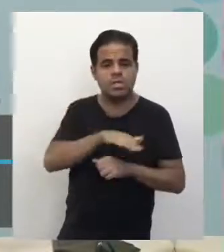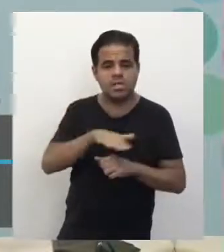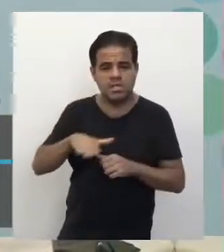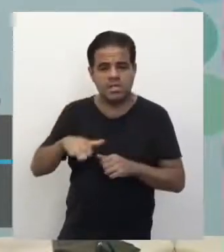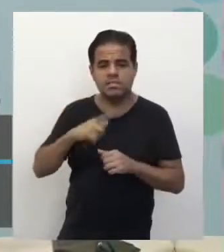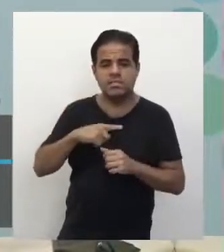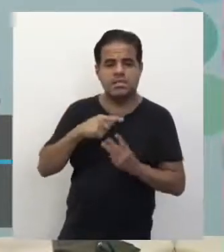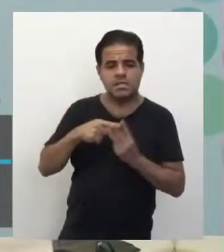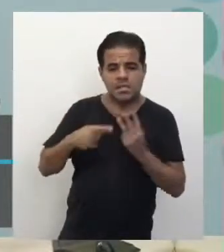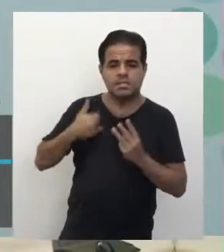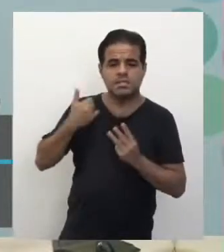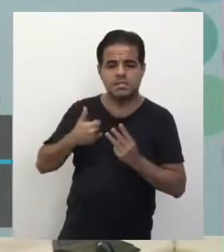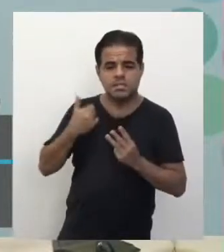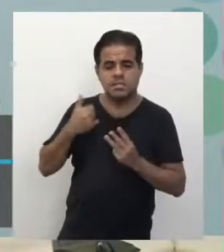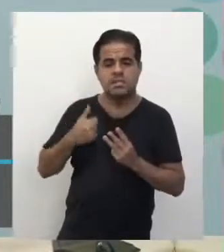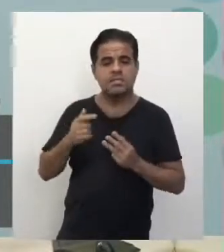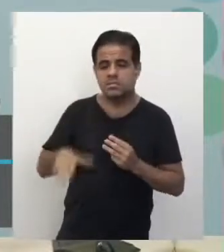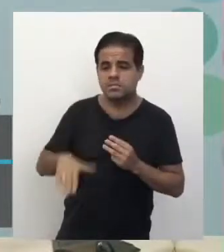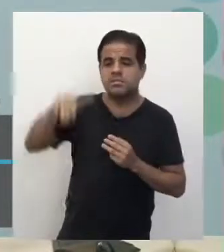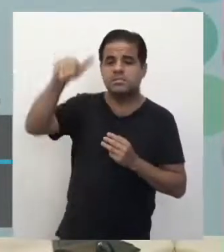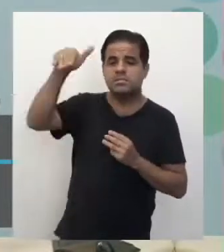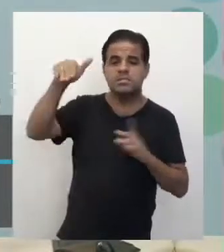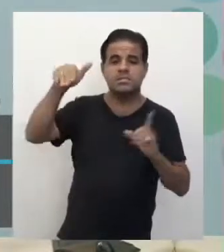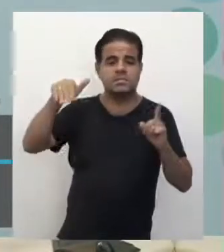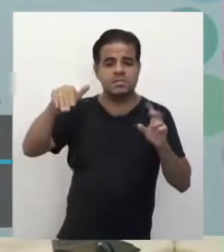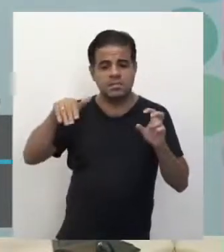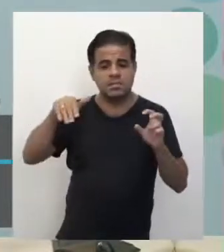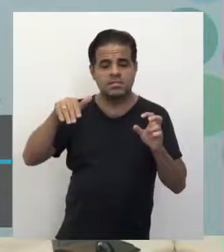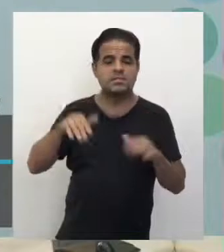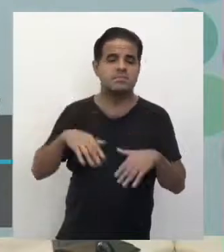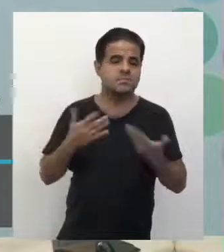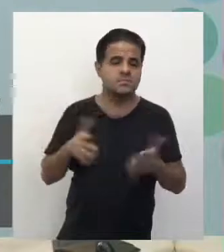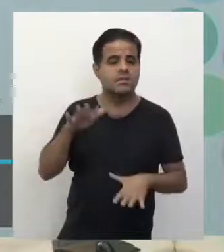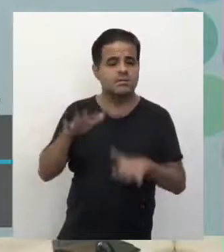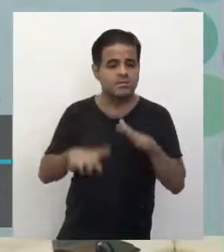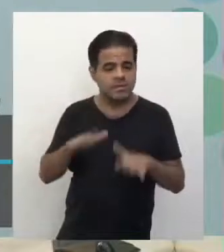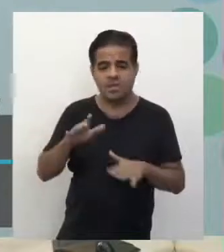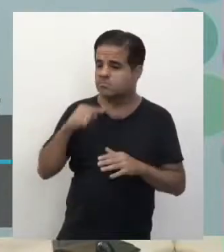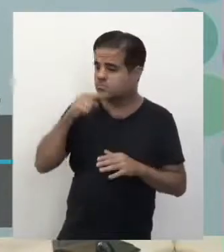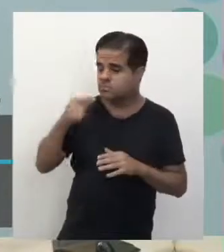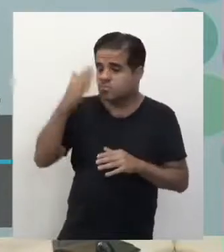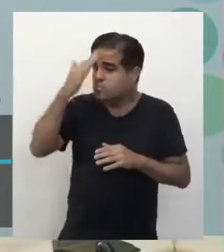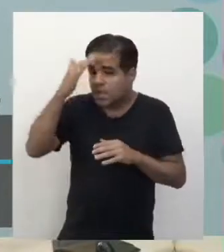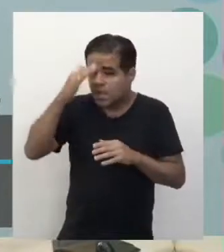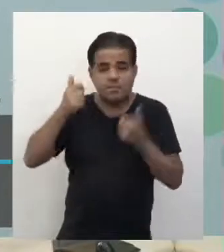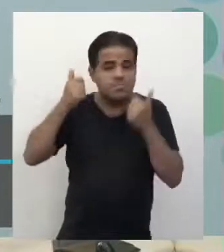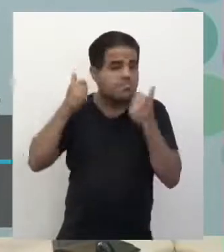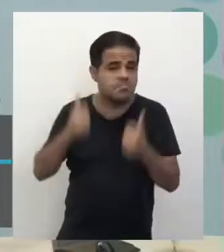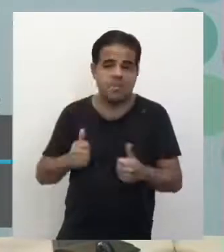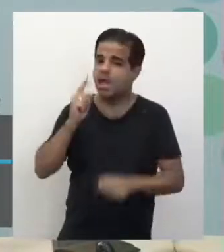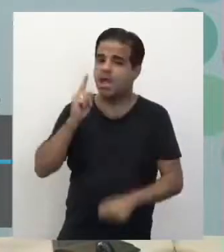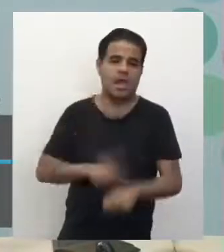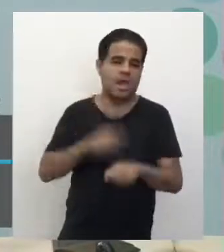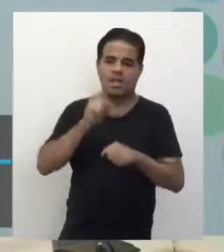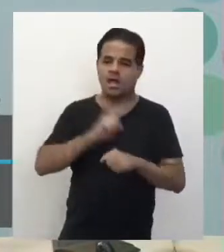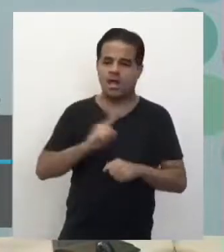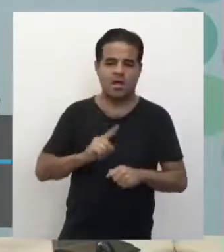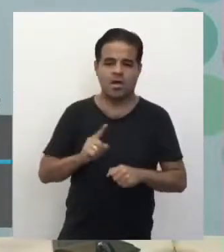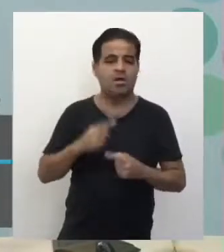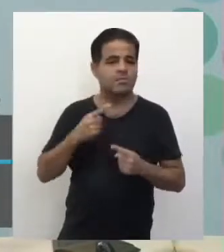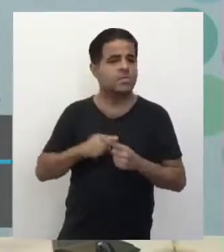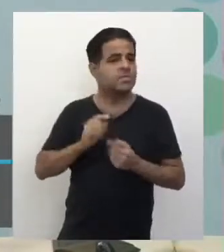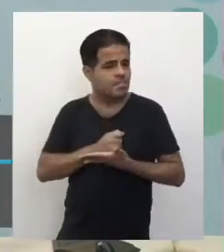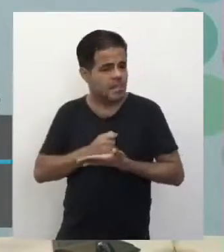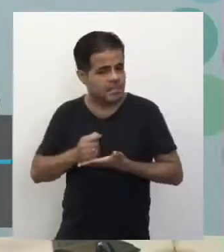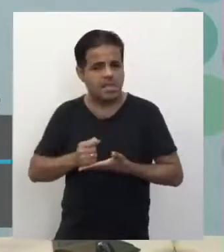tem 3 anos, né? Quando ela tiver com uns 15, talvez ela não compreenda de imediato isso, né? Porque já vai ter